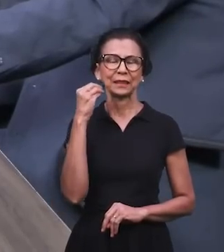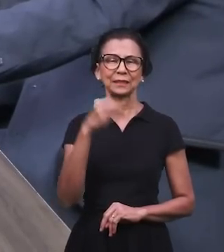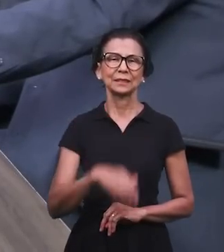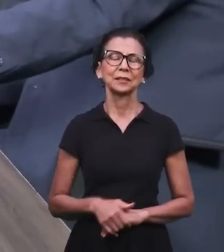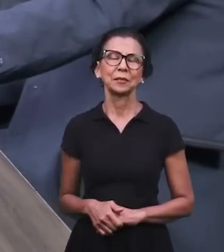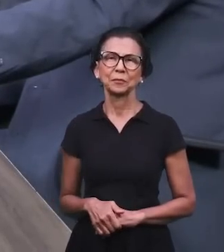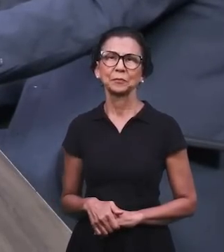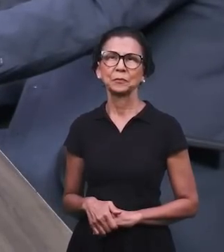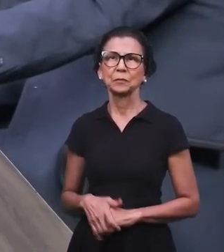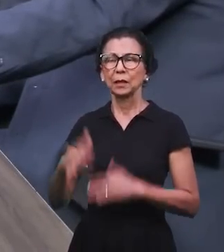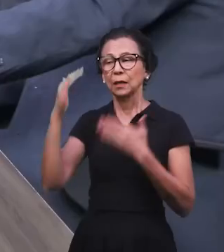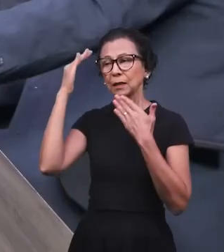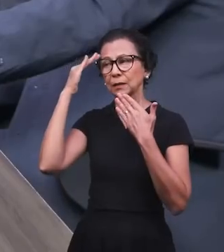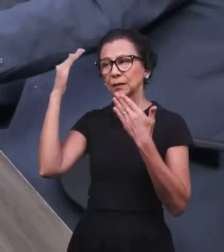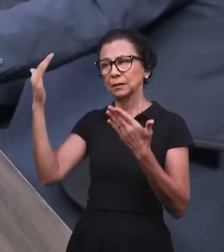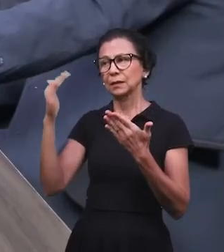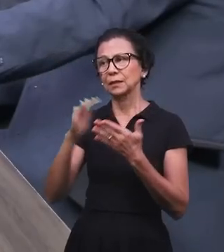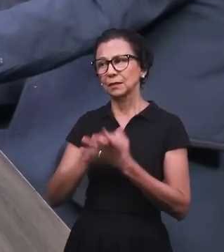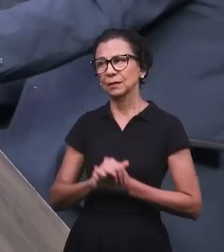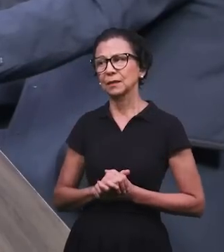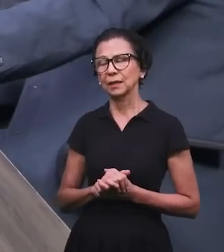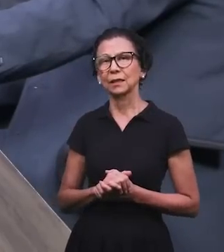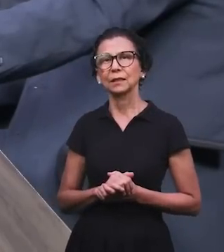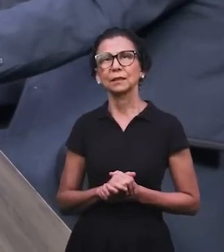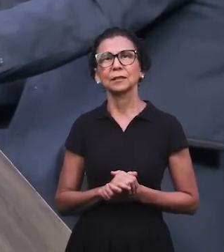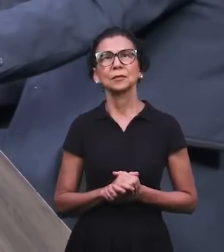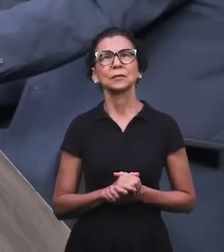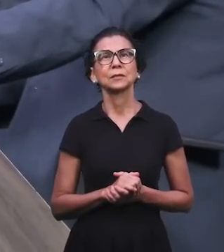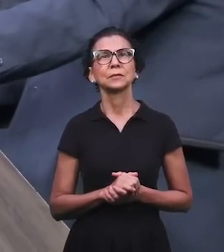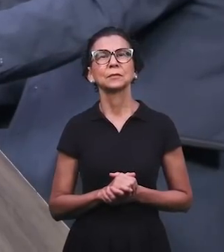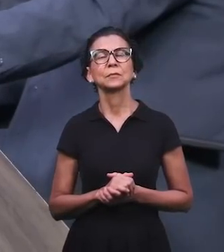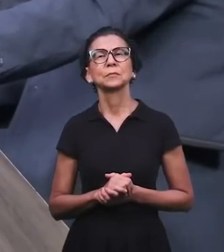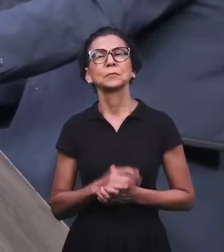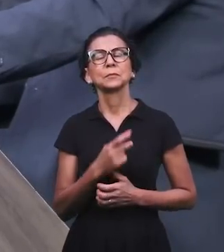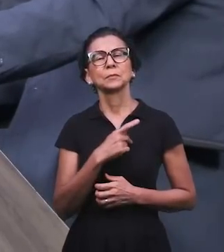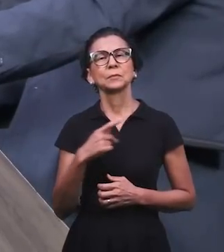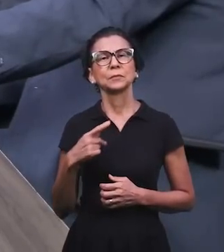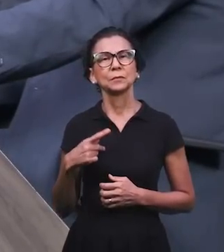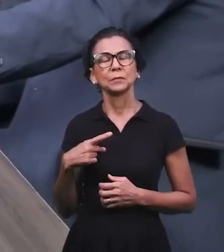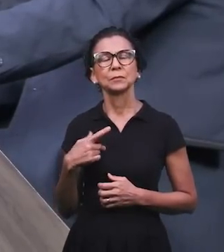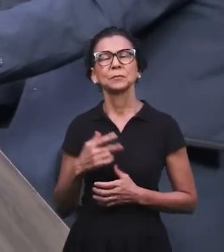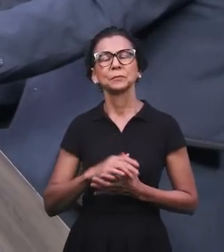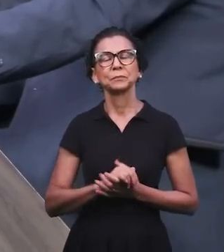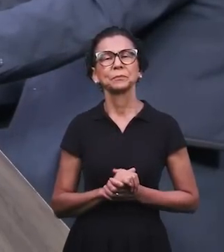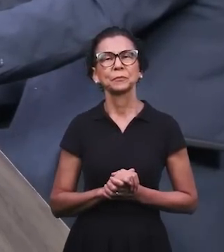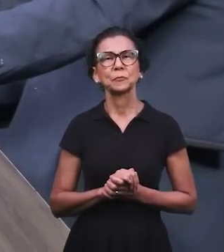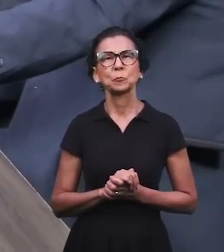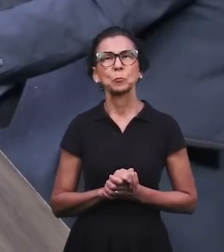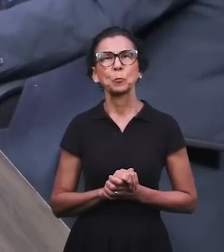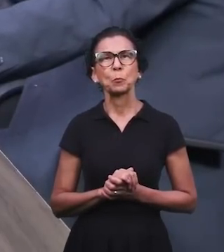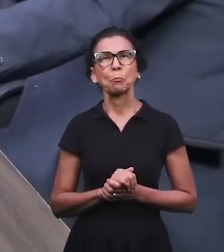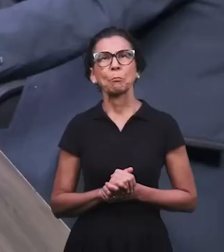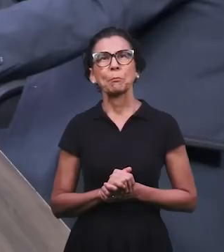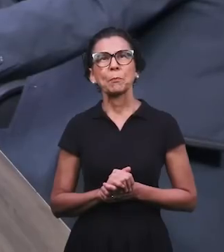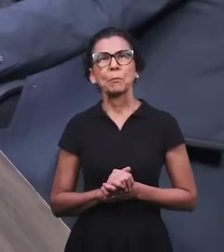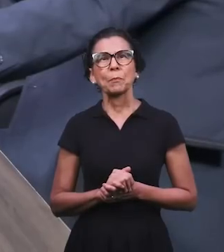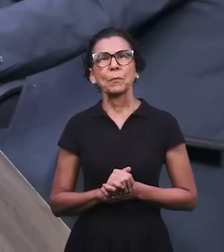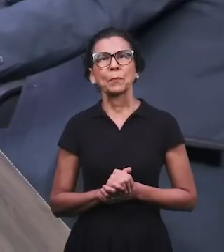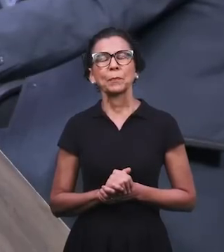também gostaria de agradecer e também convidar a fazer as considerações finais acerca de todo esse assunto que nós falamos aqui nessa sequência, né,